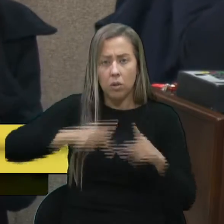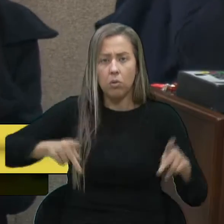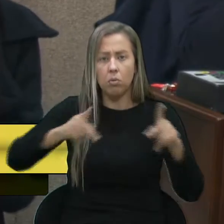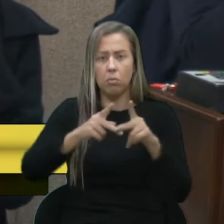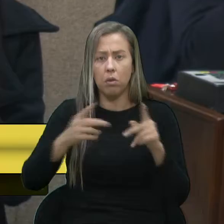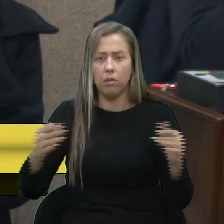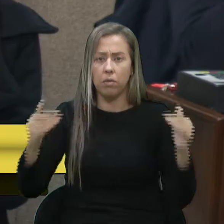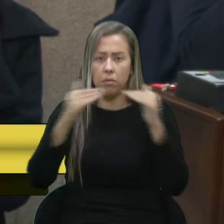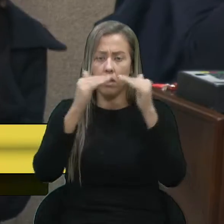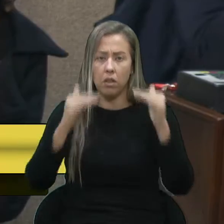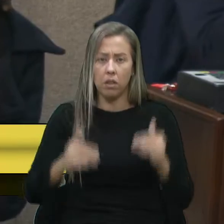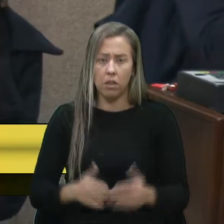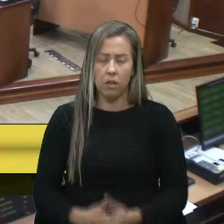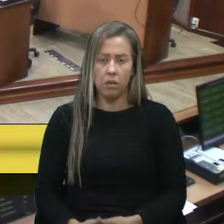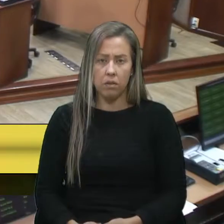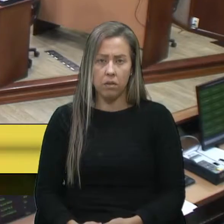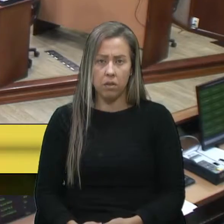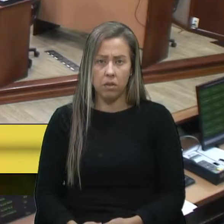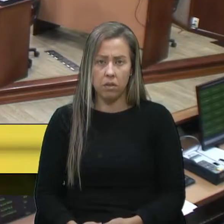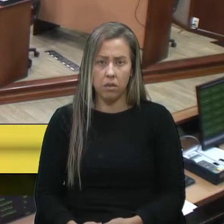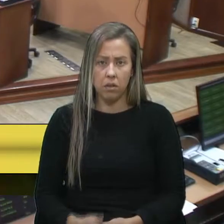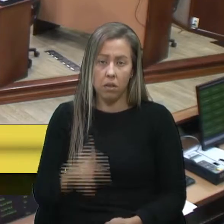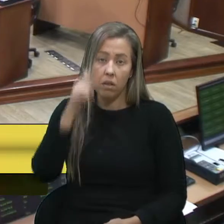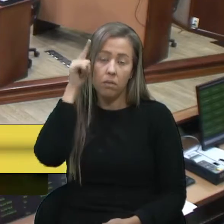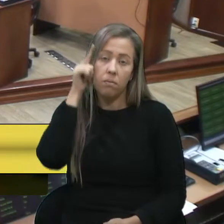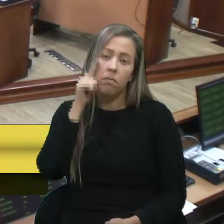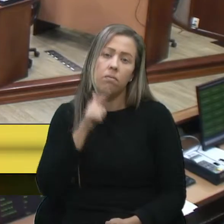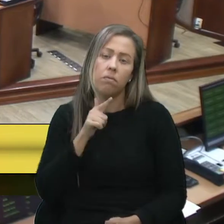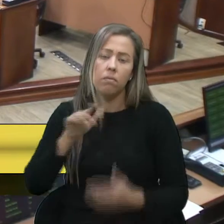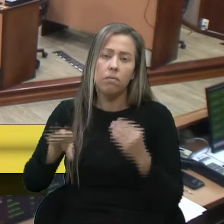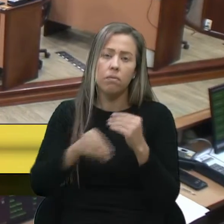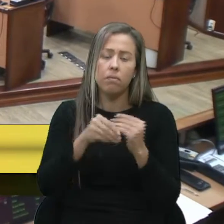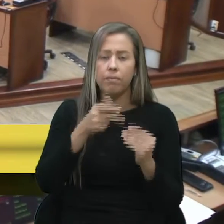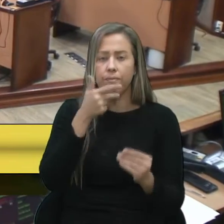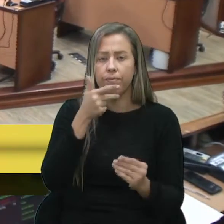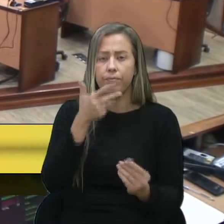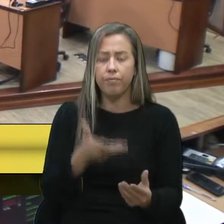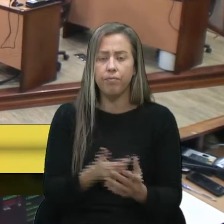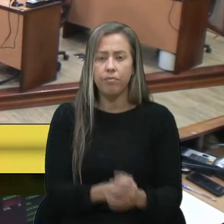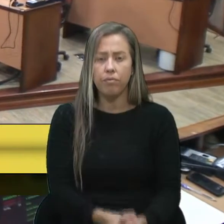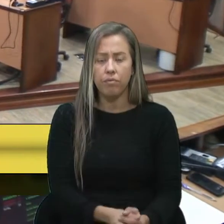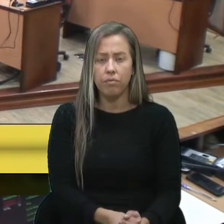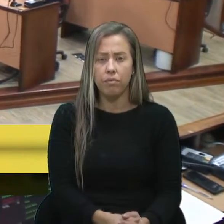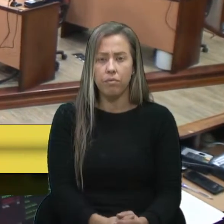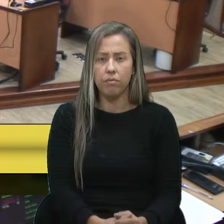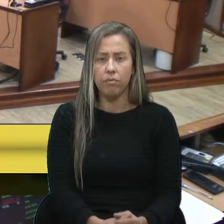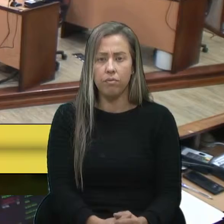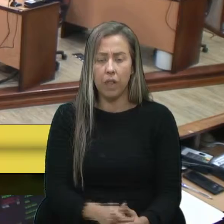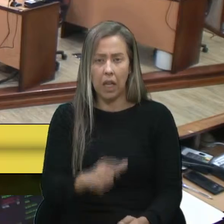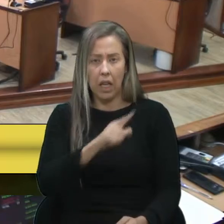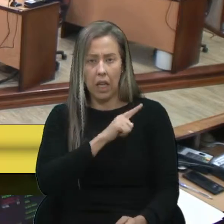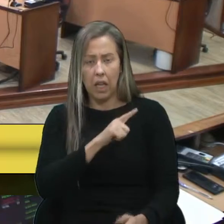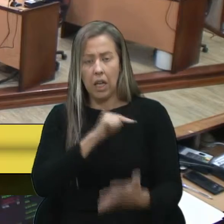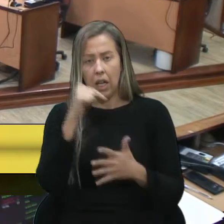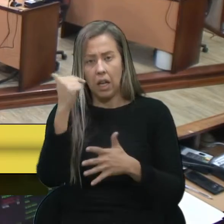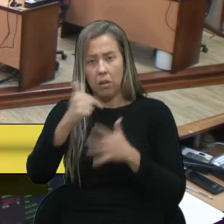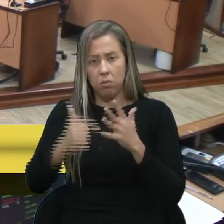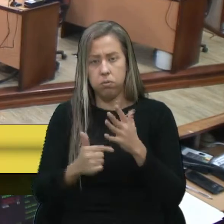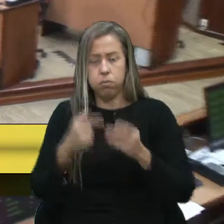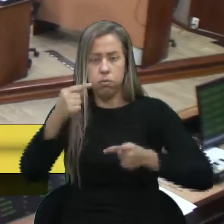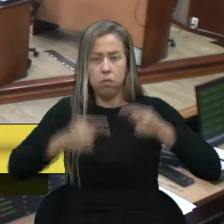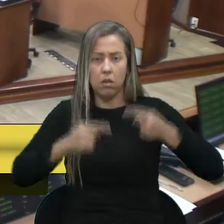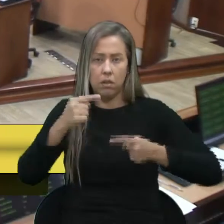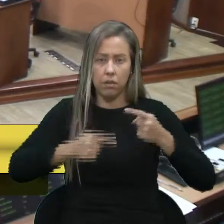cresce junto. Sua parte, vereador Lucas. Bom, então vamos lá. Eu acho que tem uma série de elementos para discutir